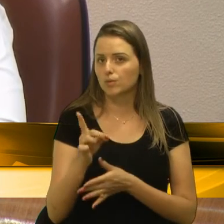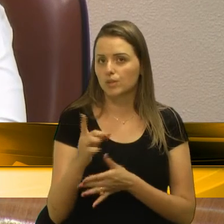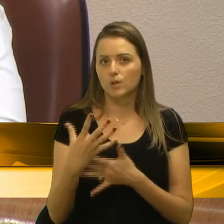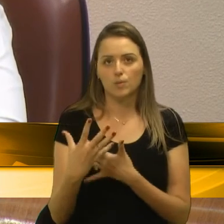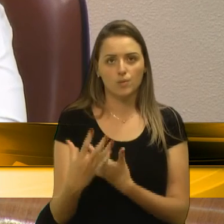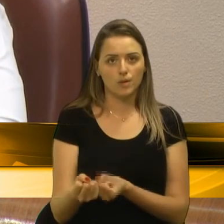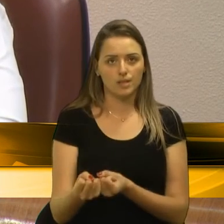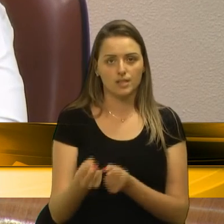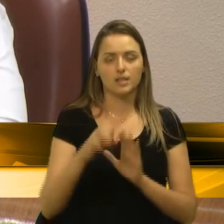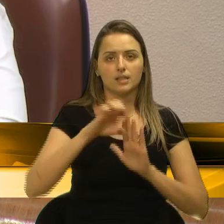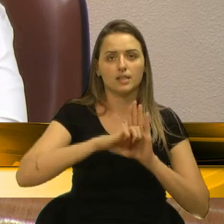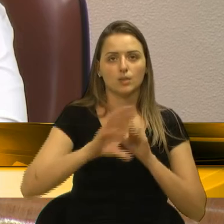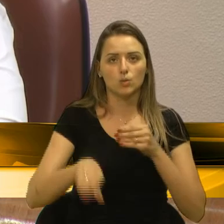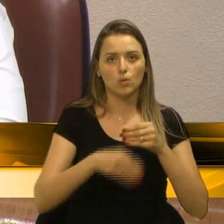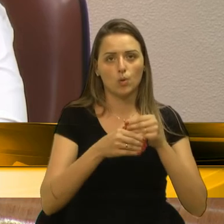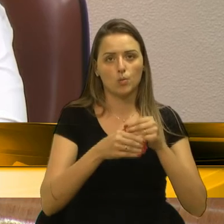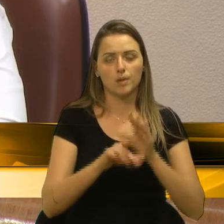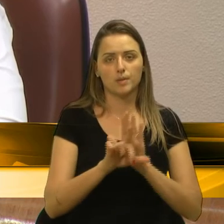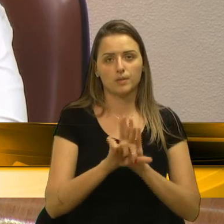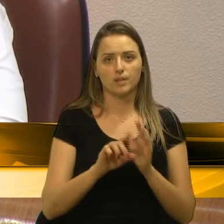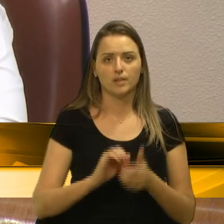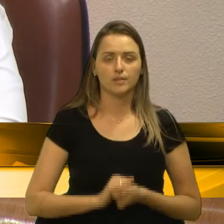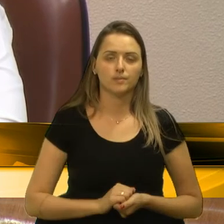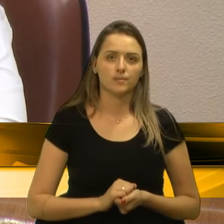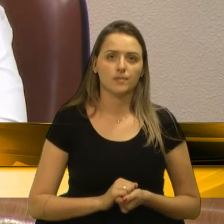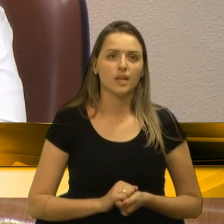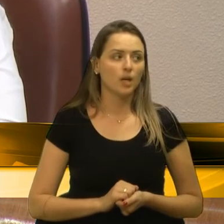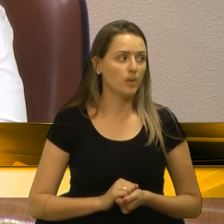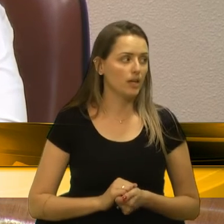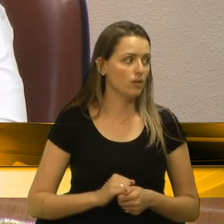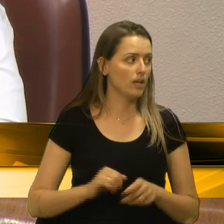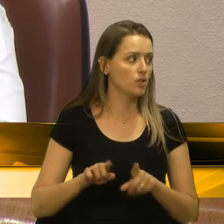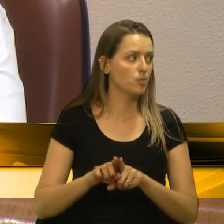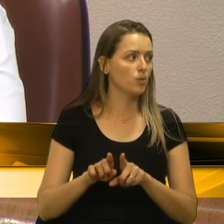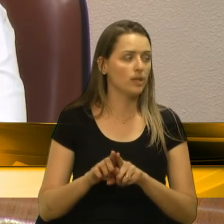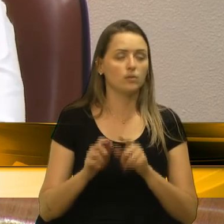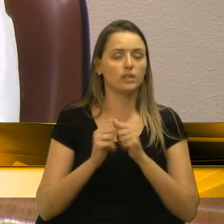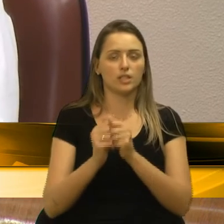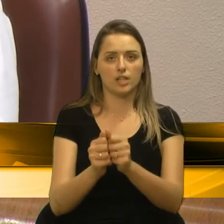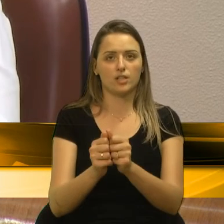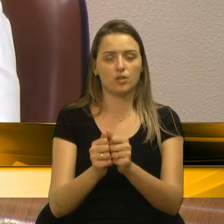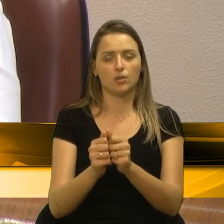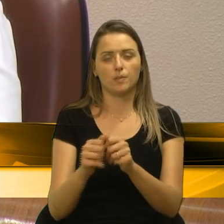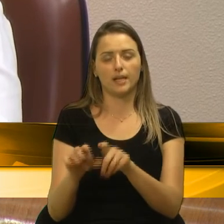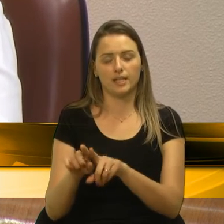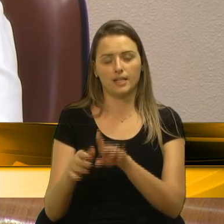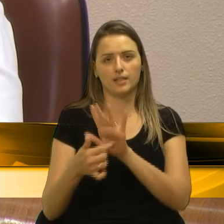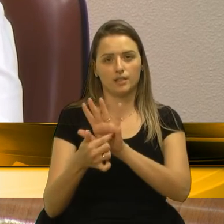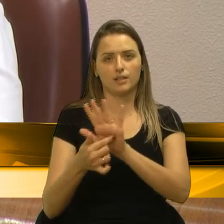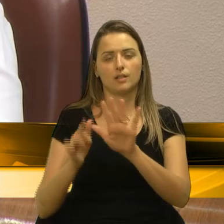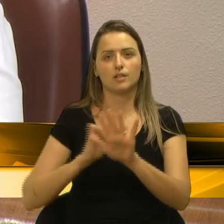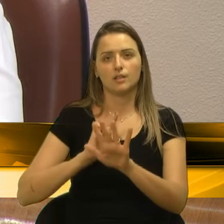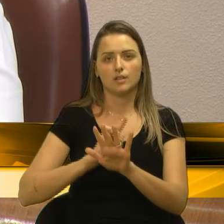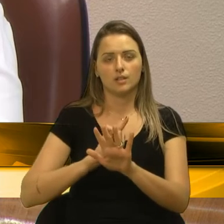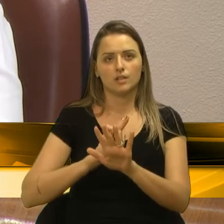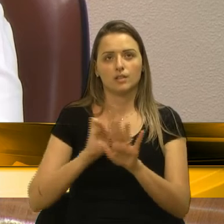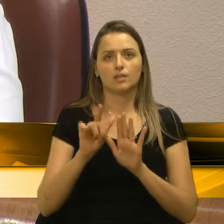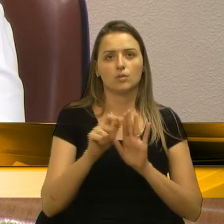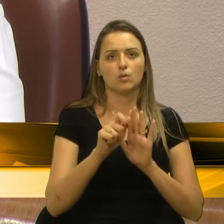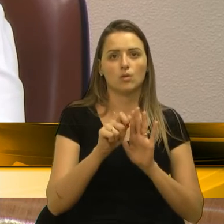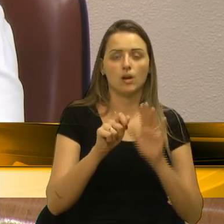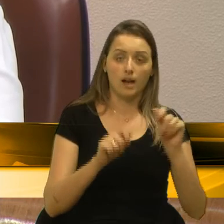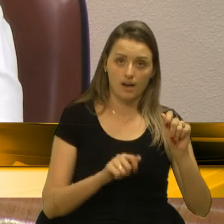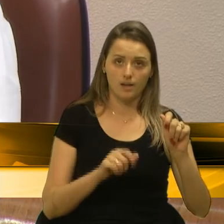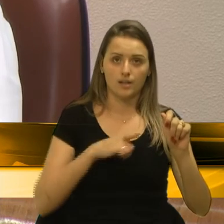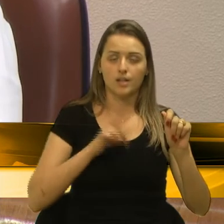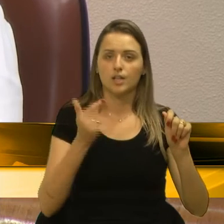aceitar-se emendas ou aditivos. Em defesa dessa posição, podem-se citar as seguintes razões. A.